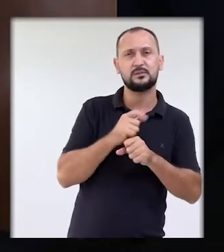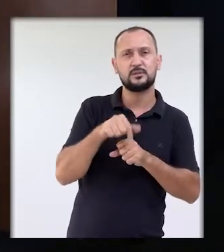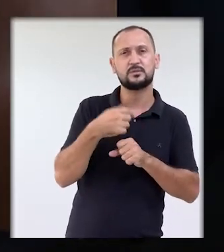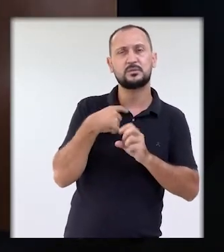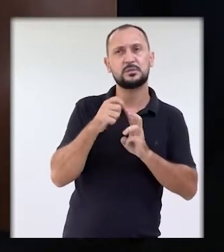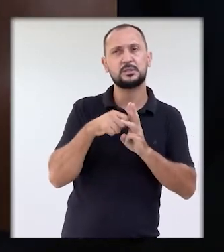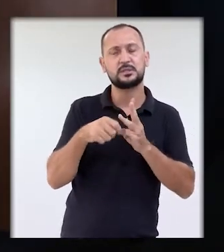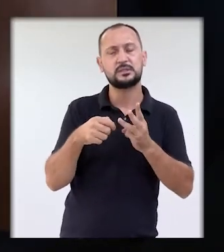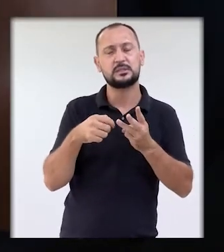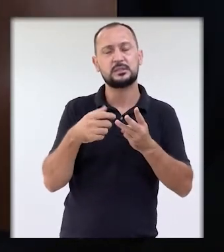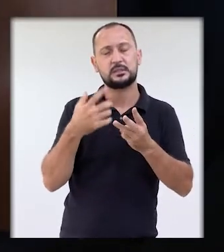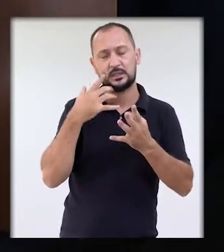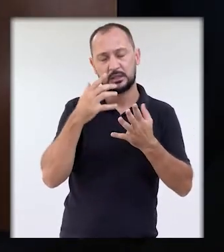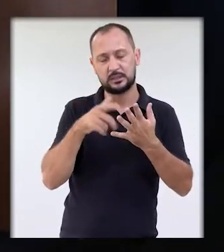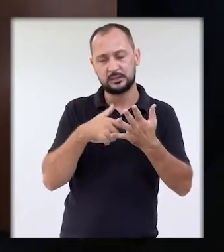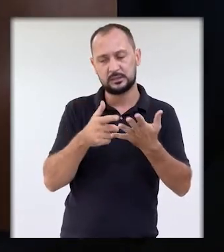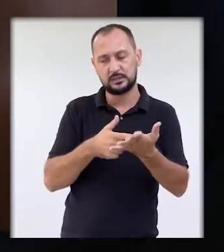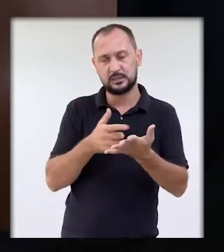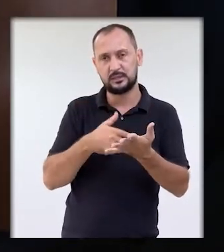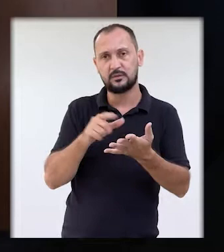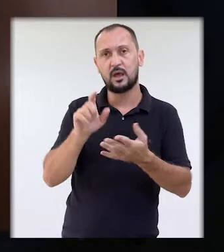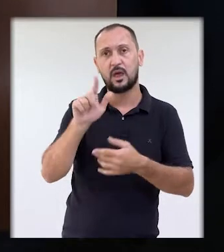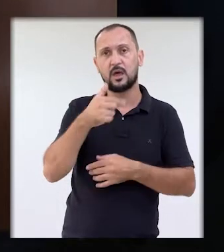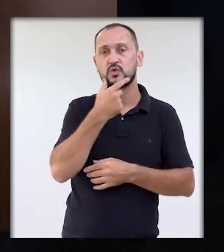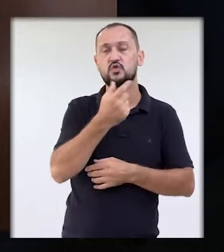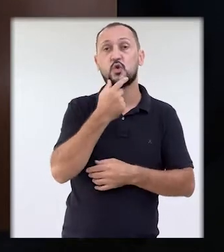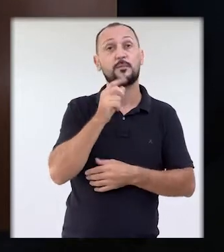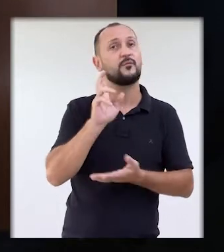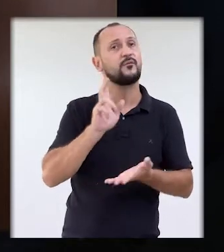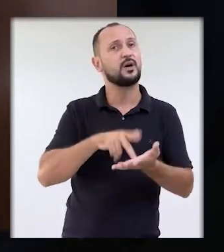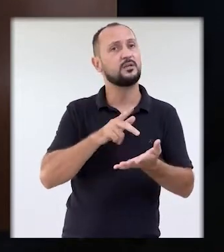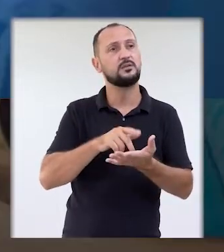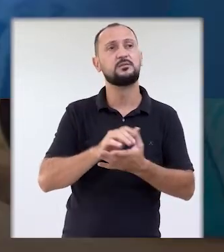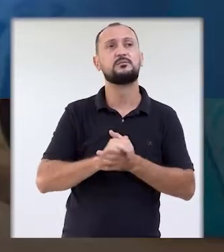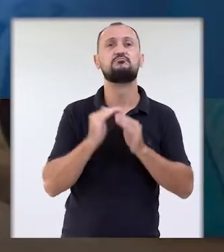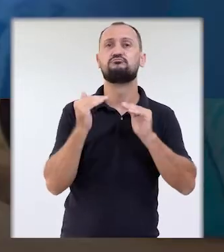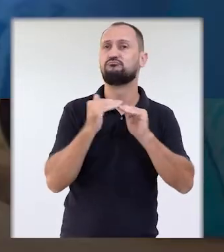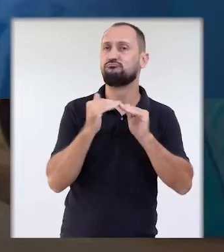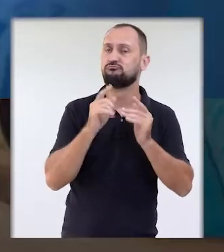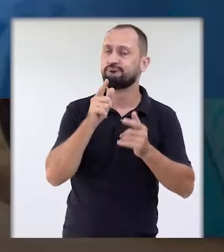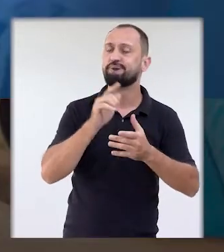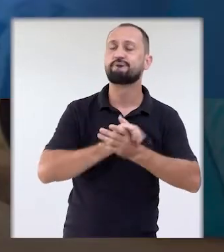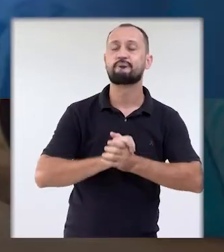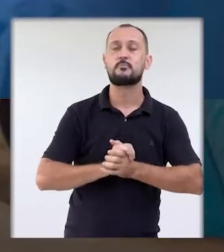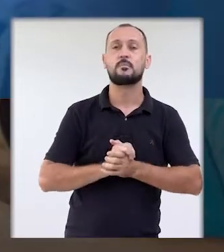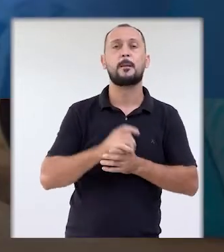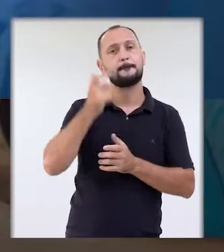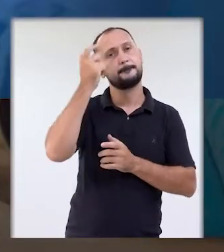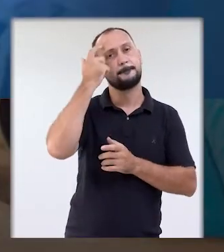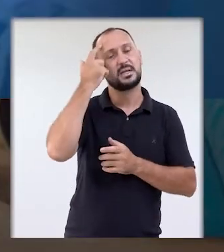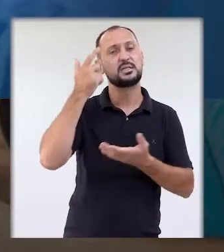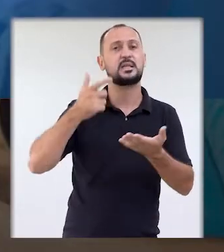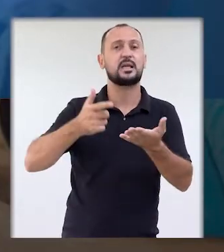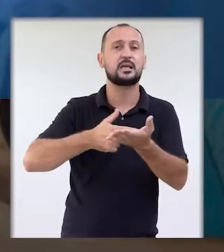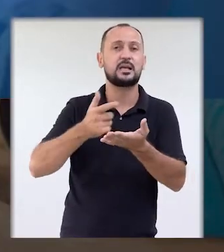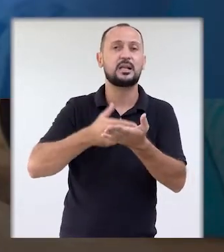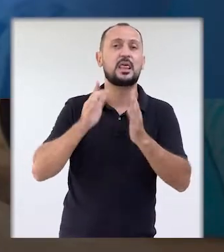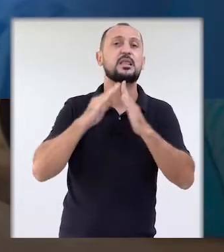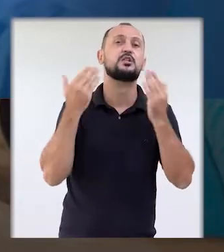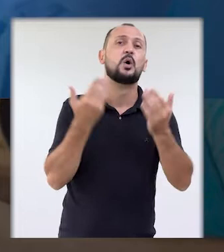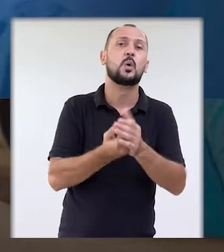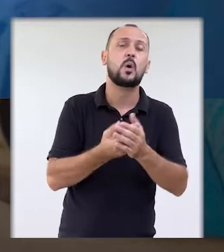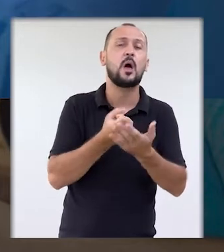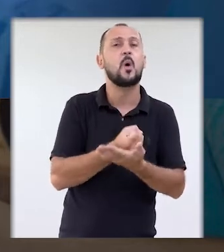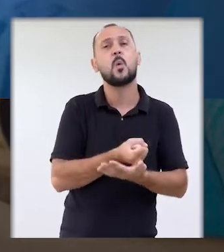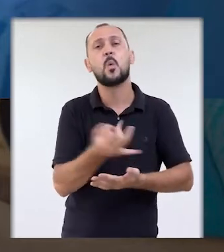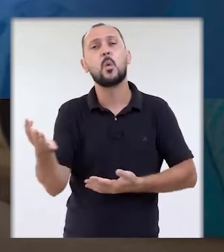que os últimos 3 livros que eu li realmente foram escritos por homens mesmo, por autores homens. Pois é, então assim, pensa naqueles livros que a gente